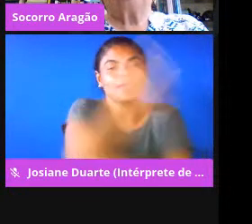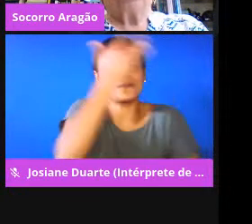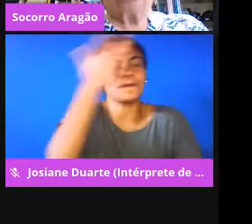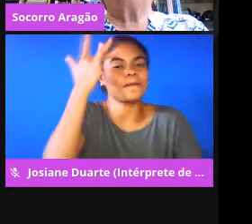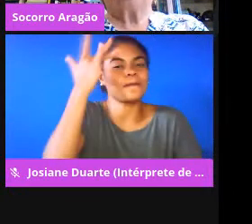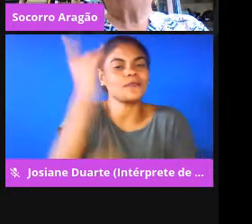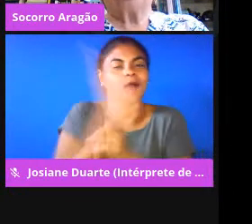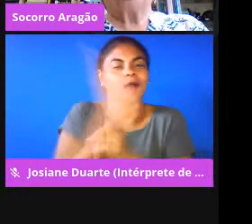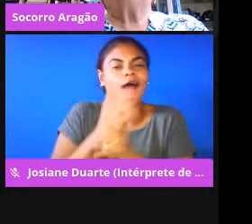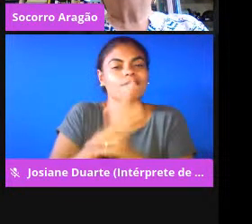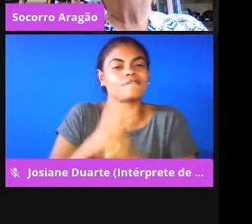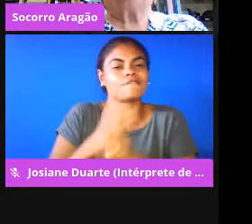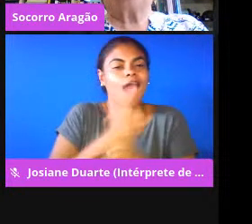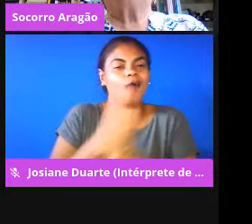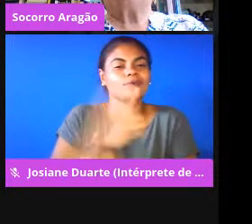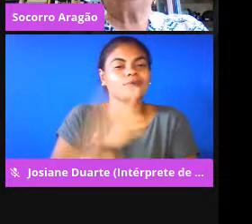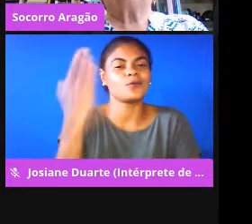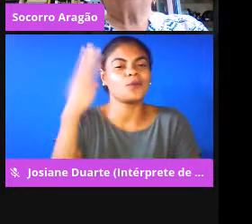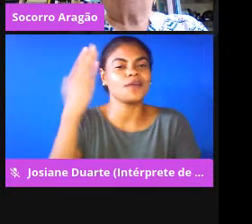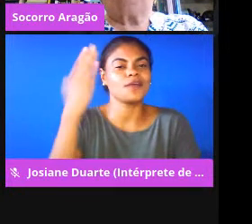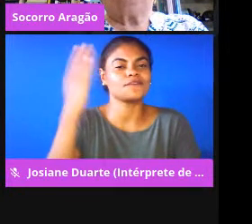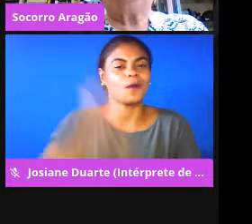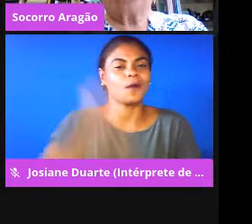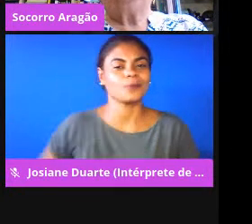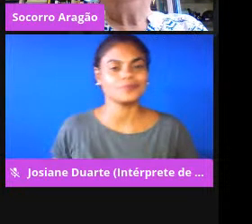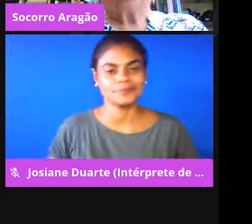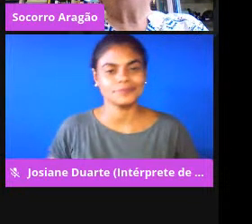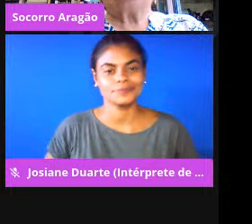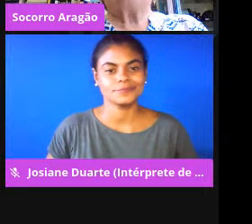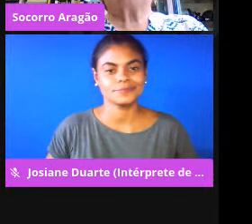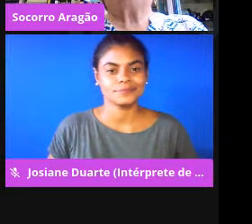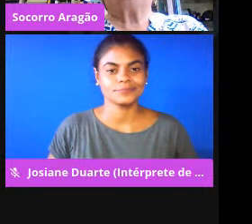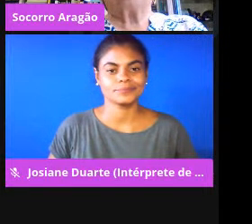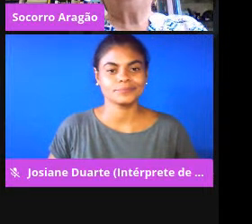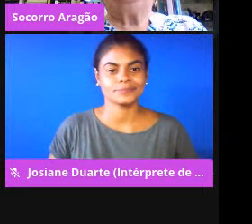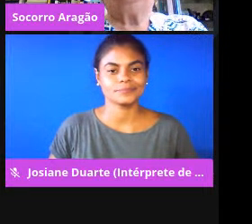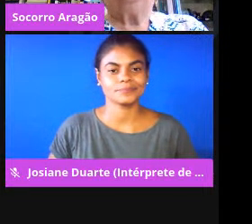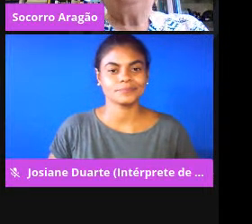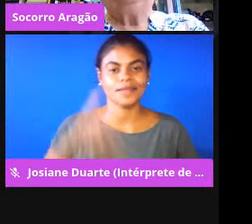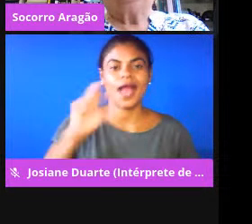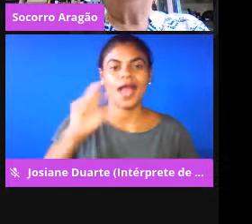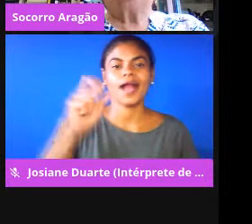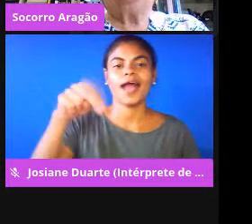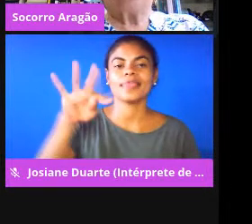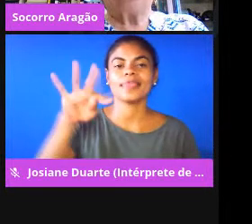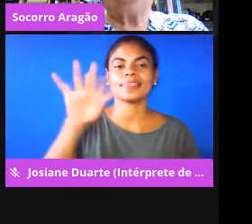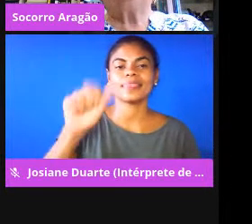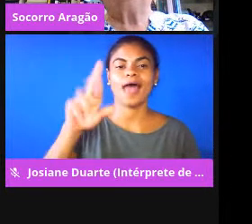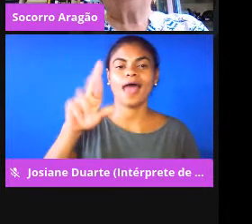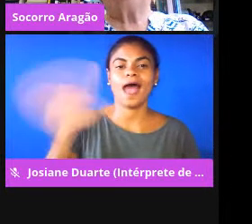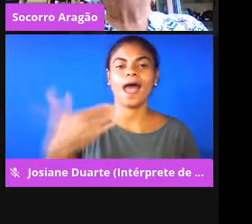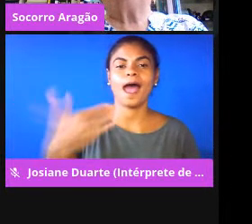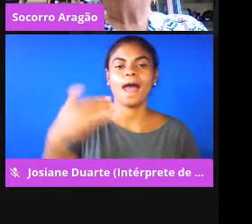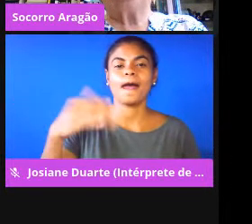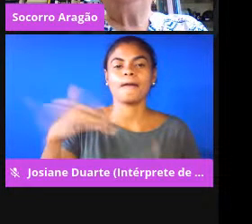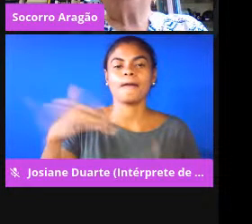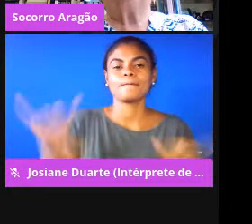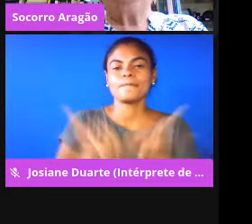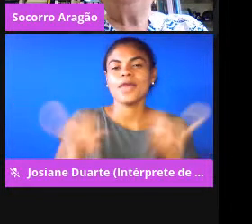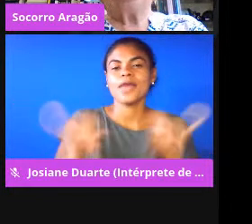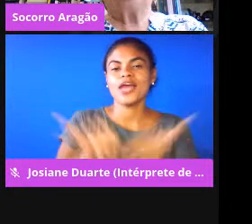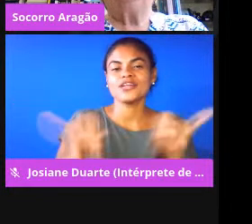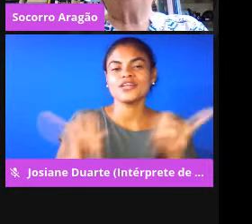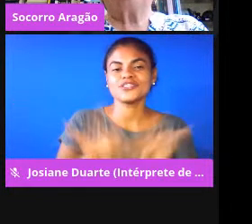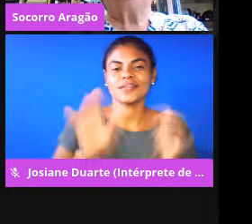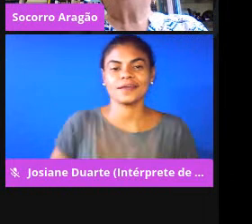Dona Lúcia, ajeita isso com um daqueles abraços de cobra. Cantar besteira e bendito. Contar repentes com temas